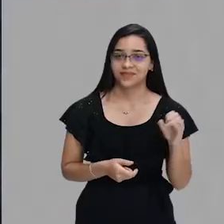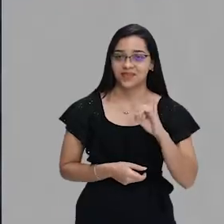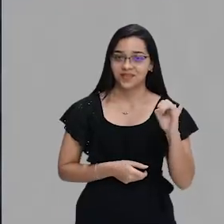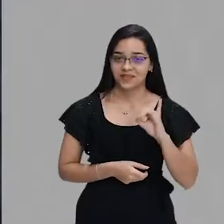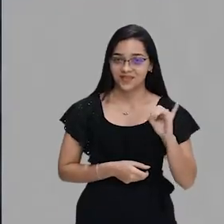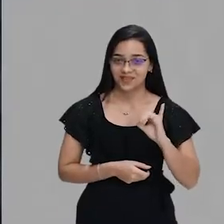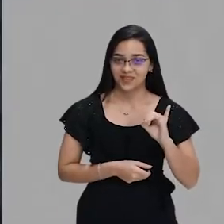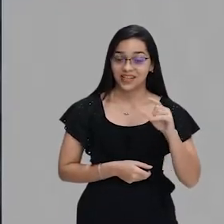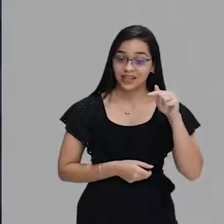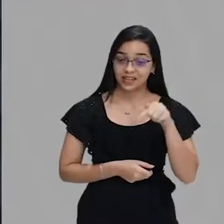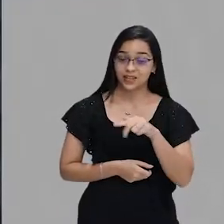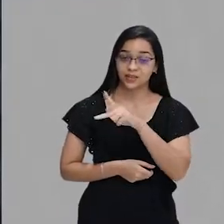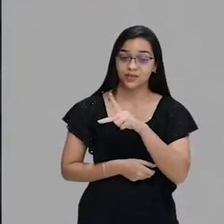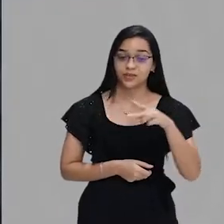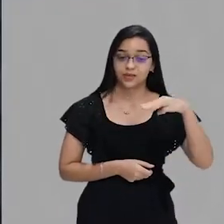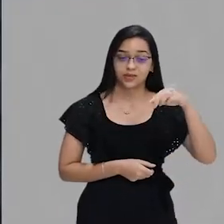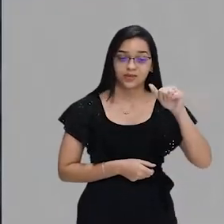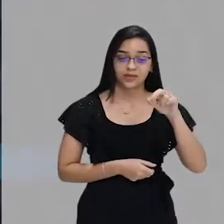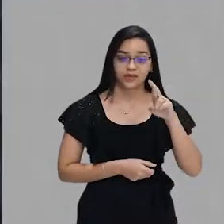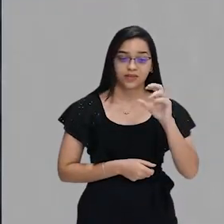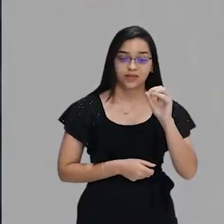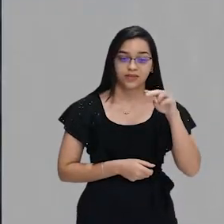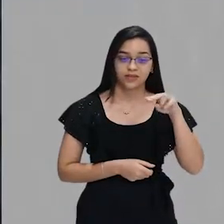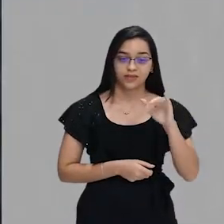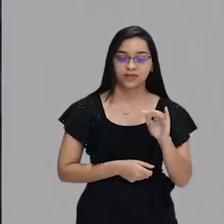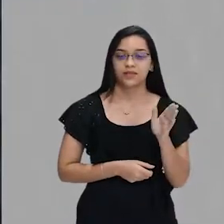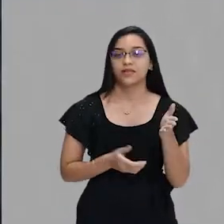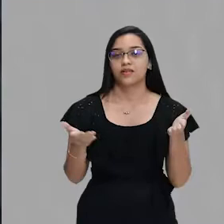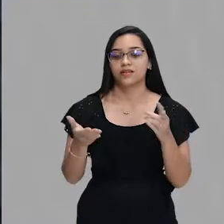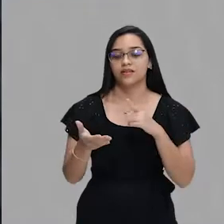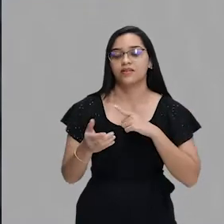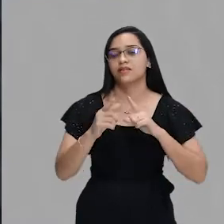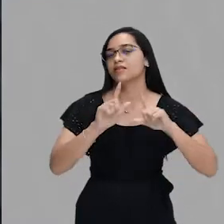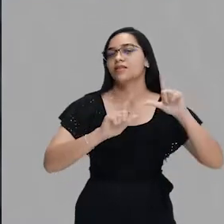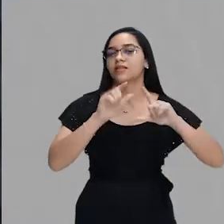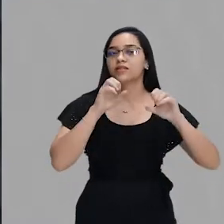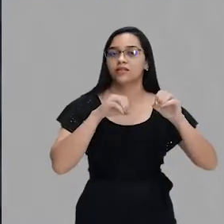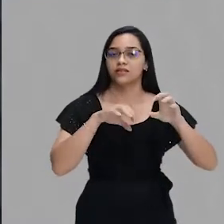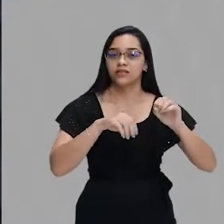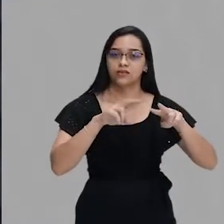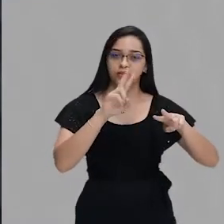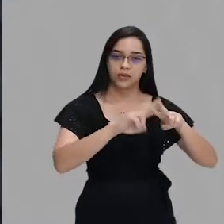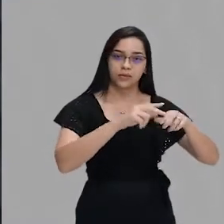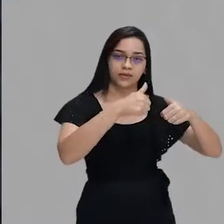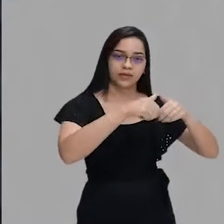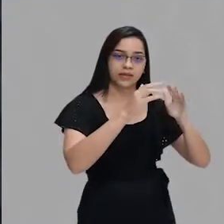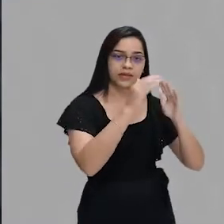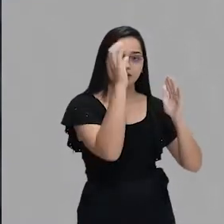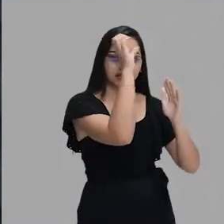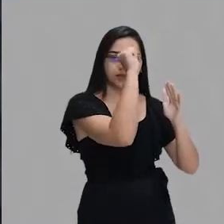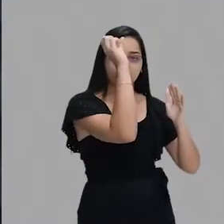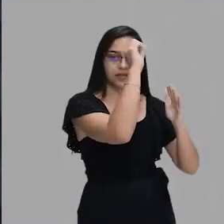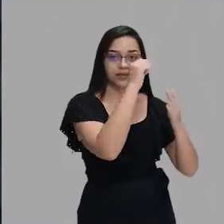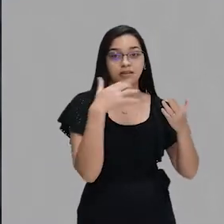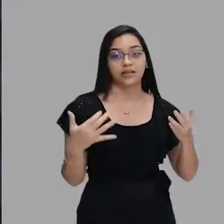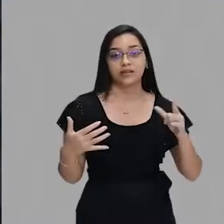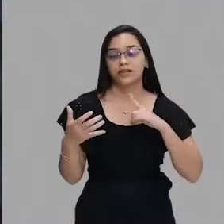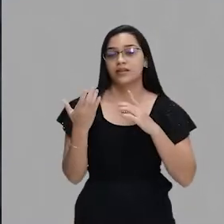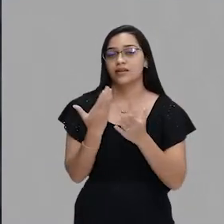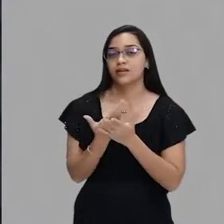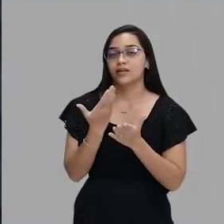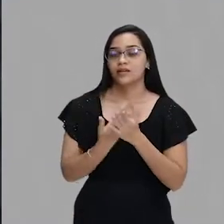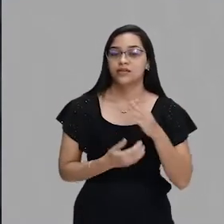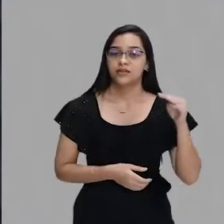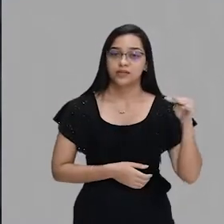Olá pessoal, aqui é o professor Maroni Beckman, mais uma vez aqui na TV Educação, no programa Hashtag Fica em Casa Aprendendo, para mais uma aula